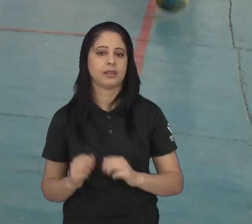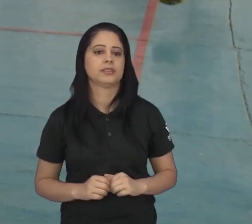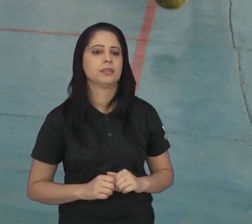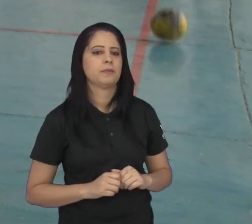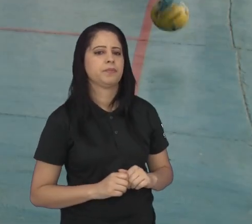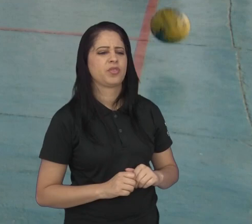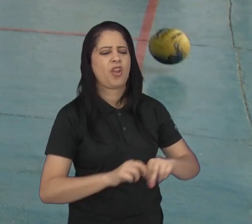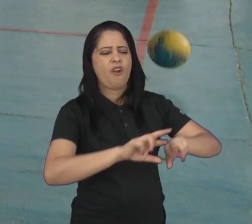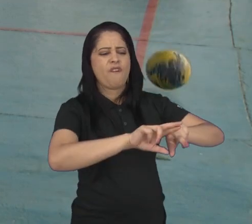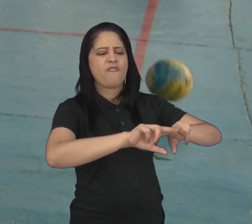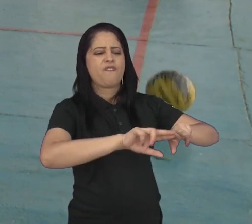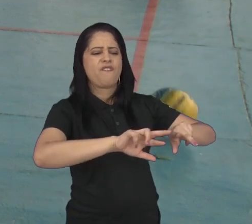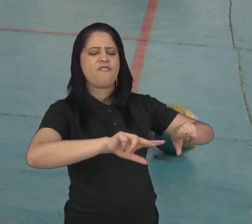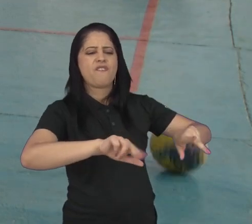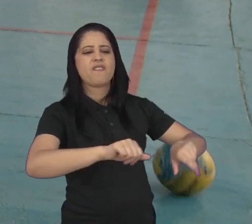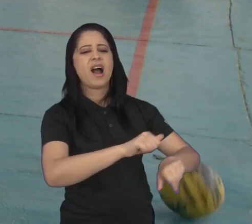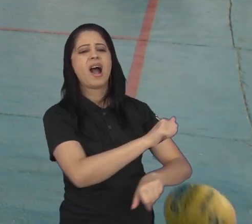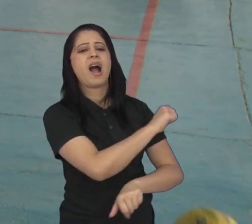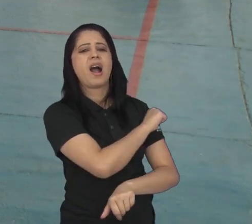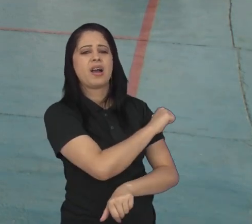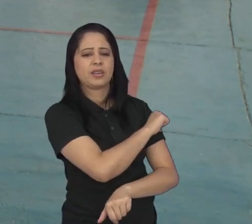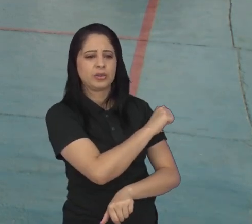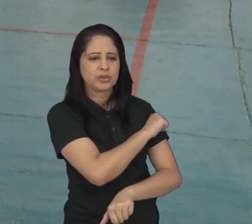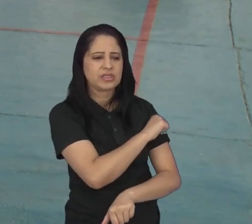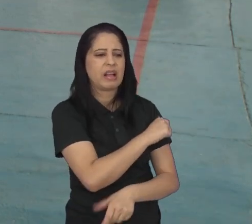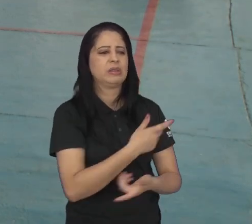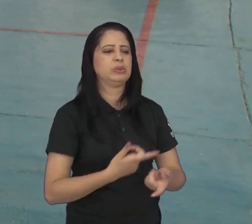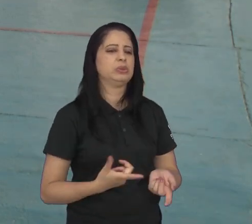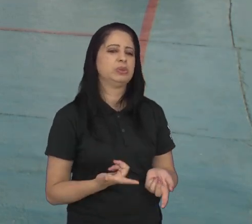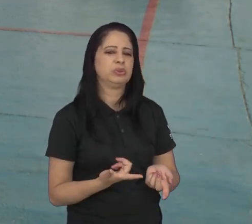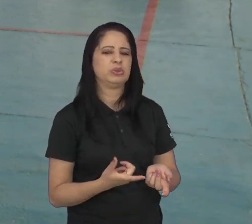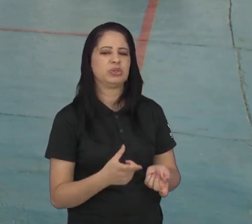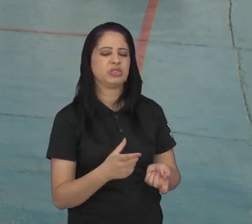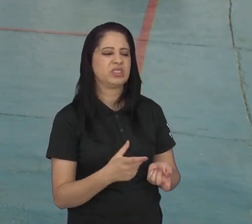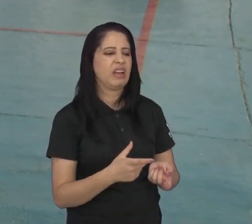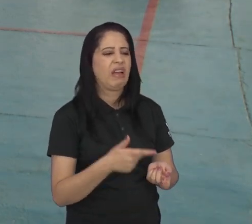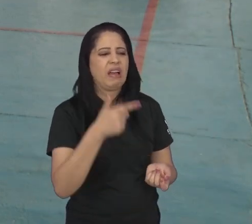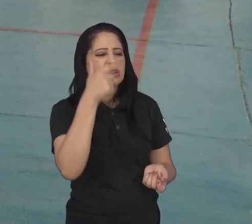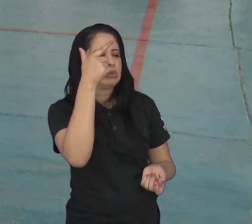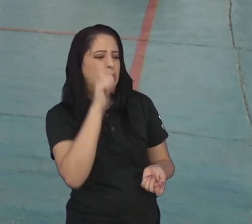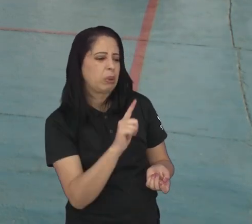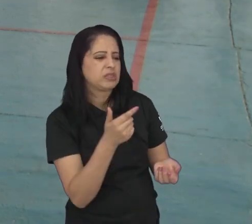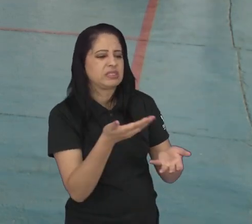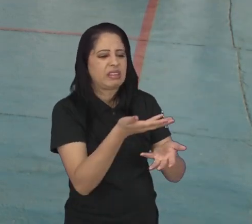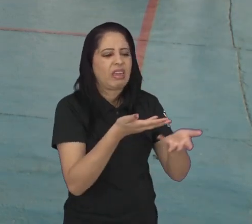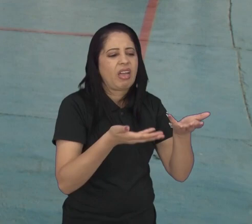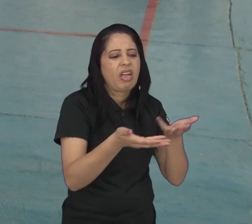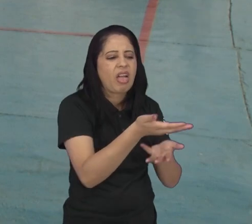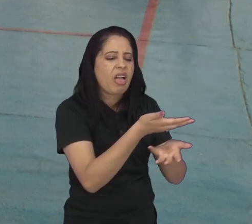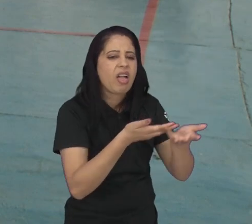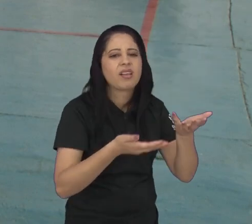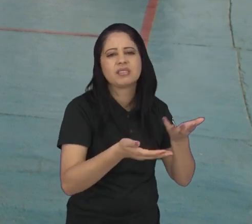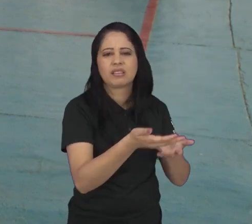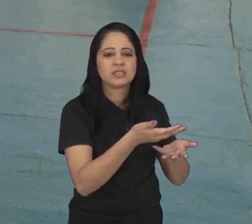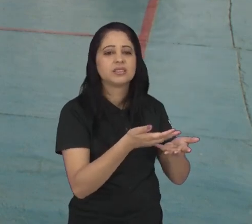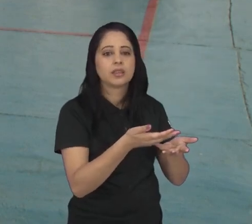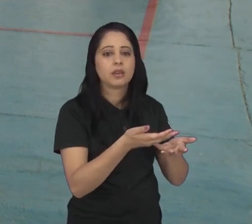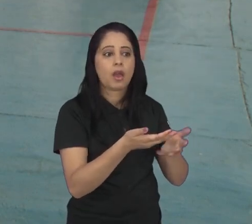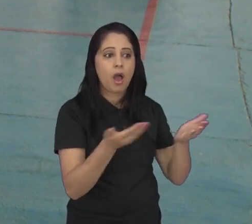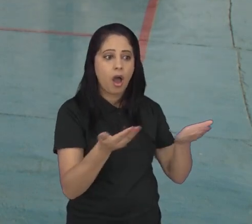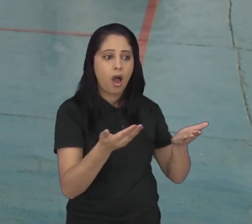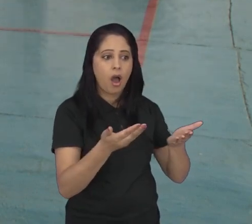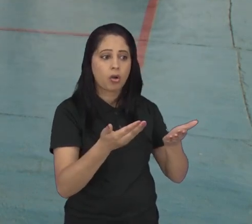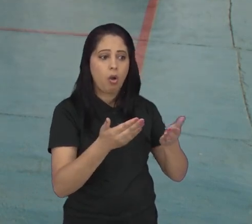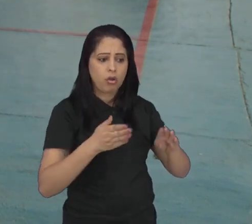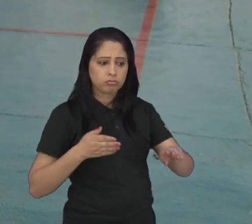muitos alunos aqui que tinha assim uma certa diferenciação não conseguia ter uma relação tão bacana com